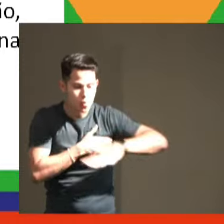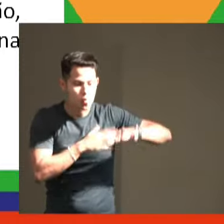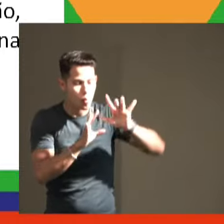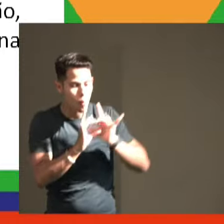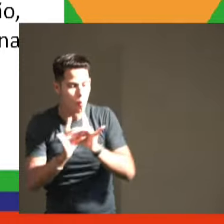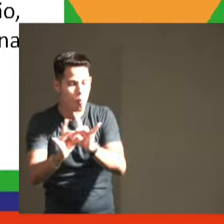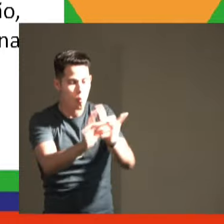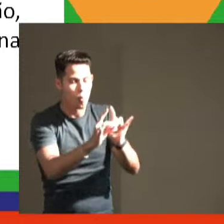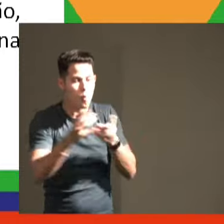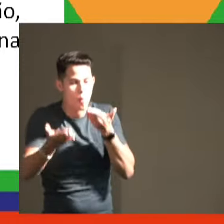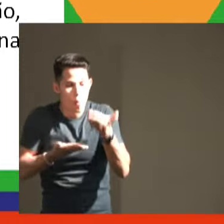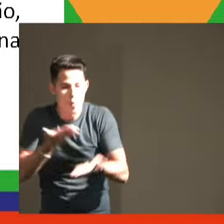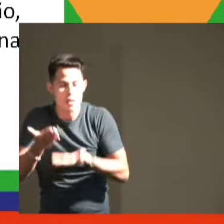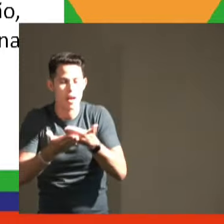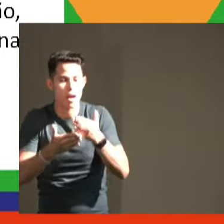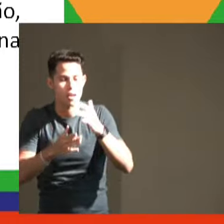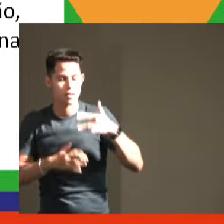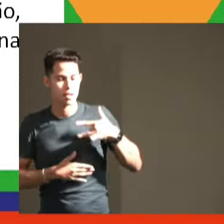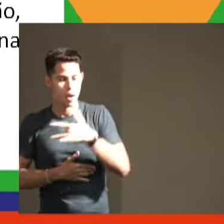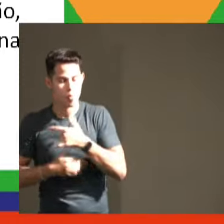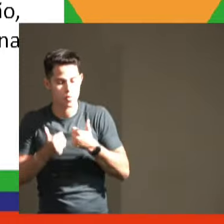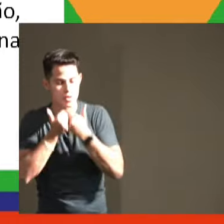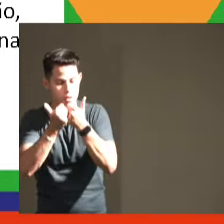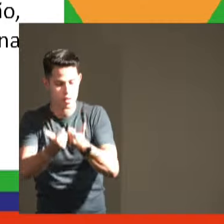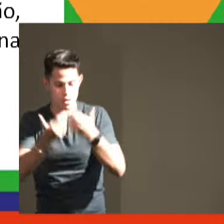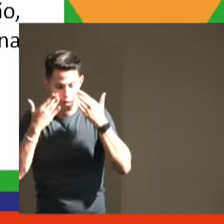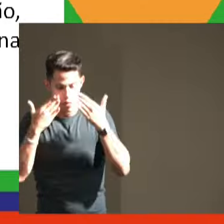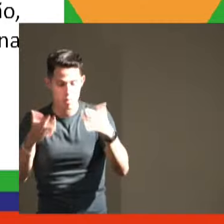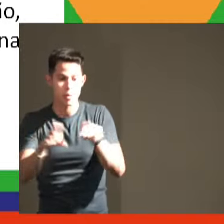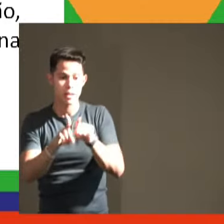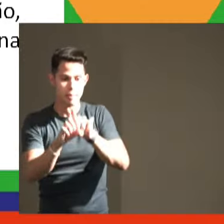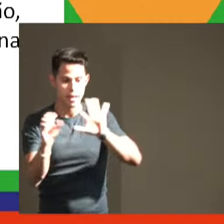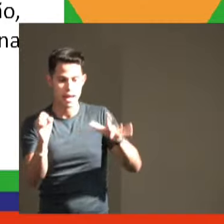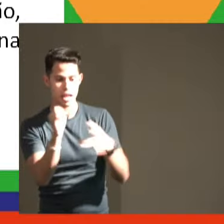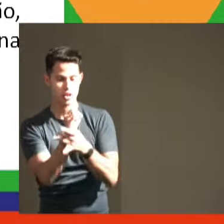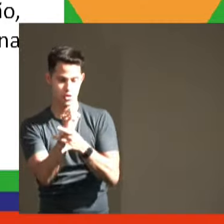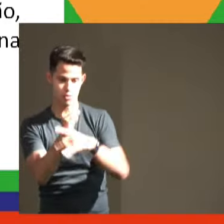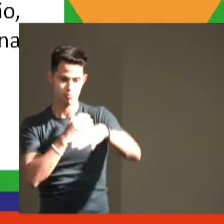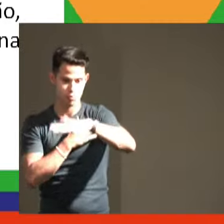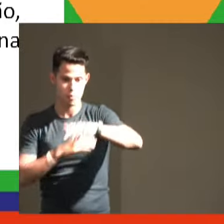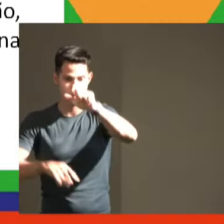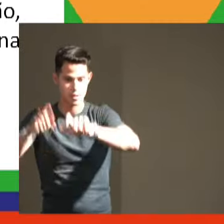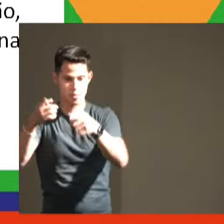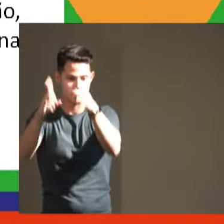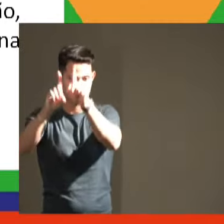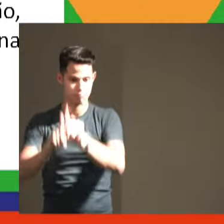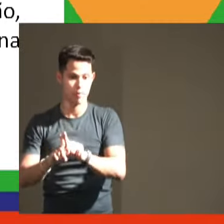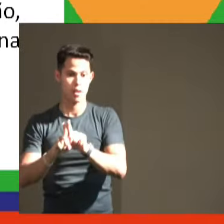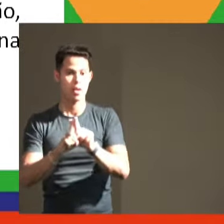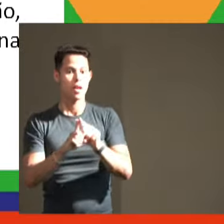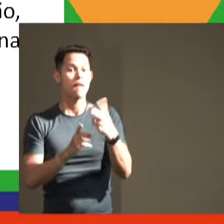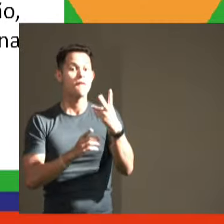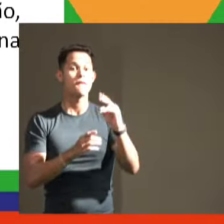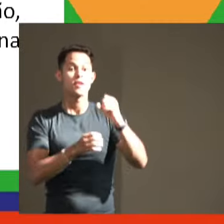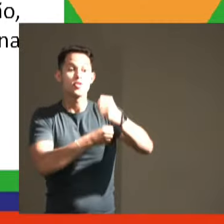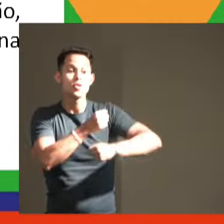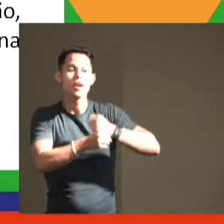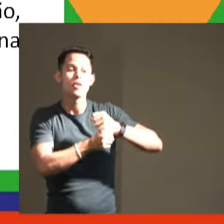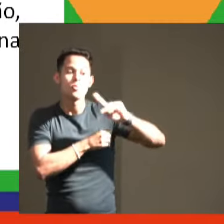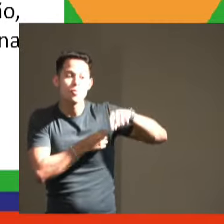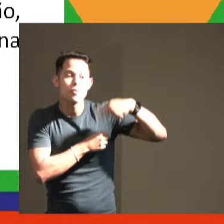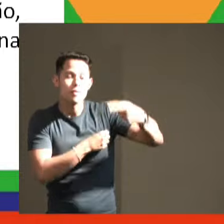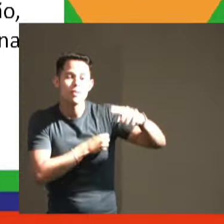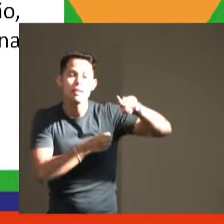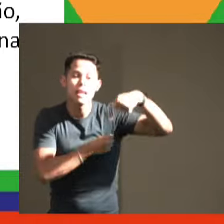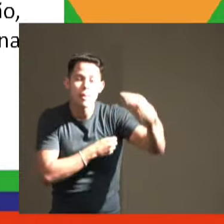saúde e da assistência pública, da proteção e da garantia das pessoas com deficiência. Duas décadas depois de sua promulgação, o movimento de luta das